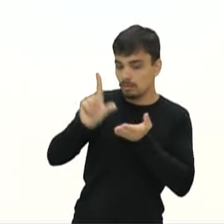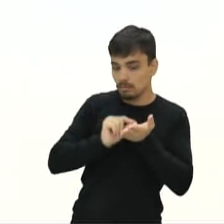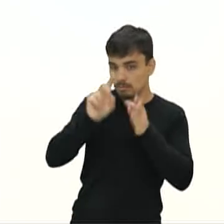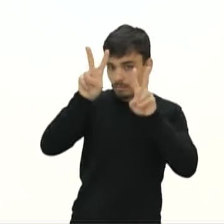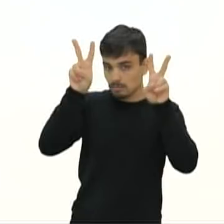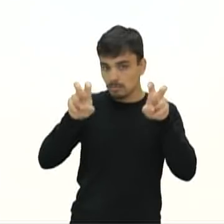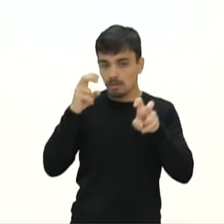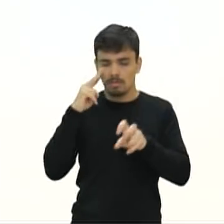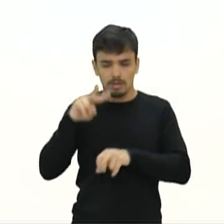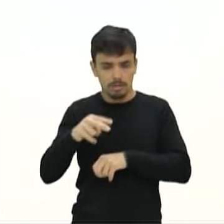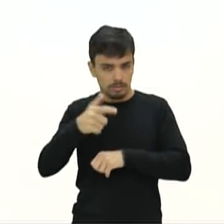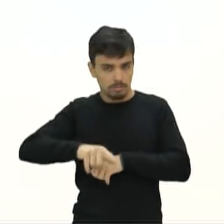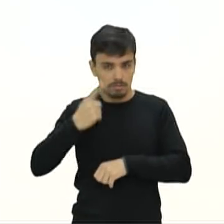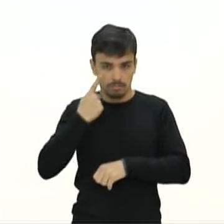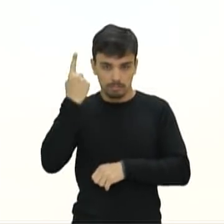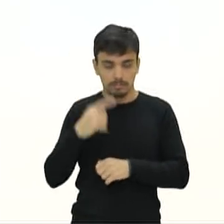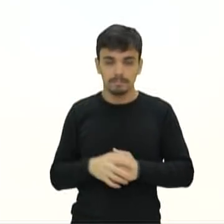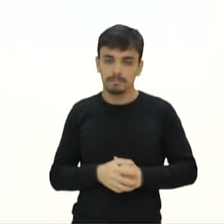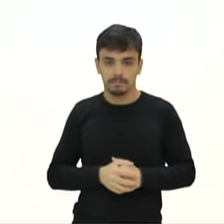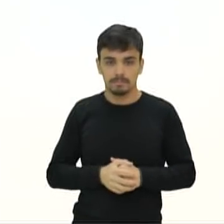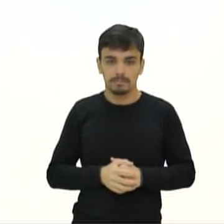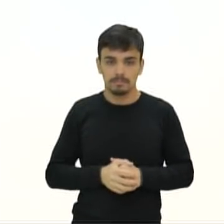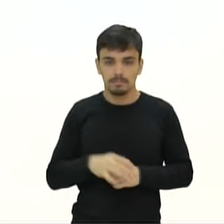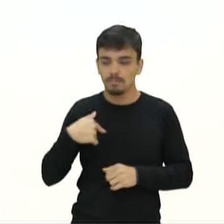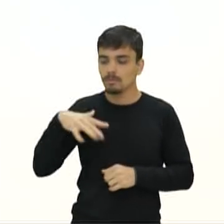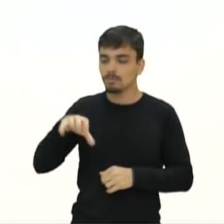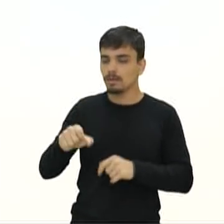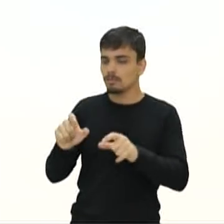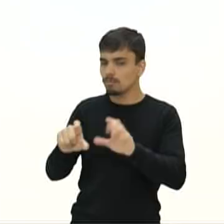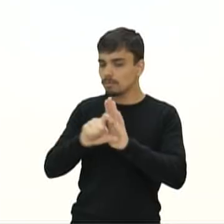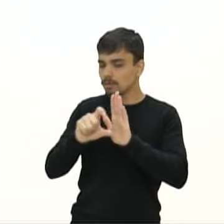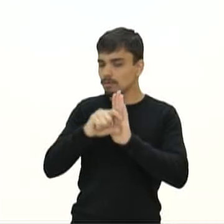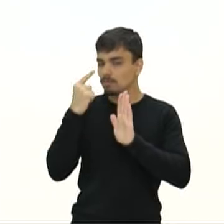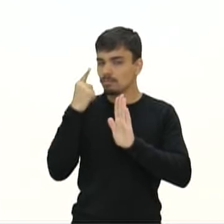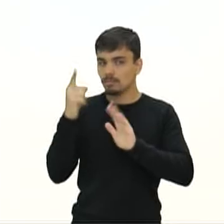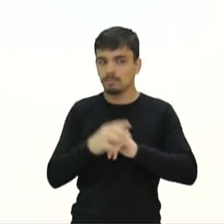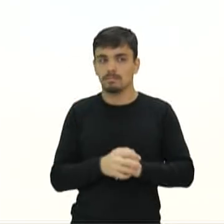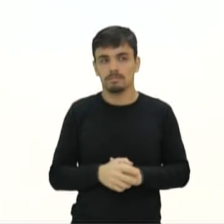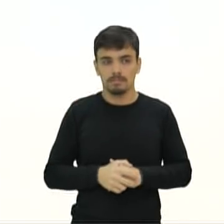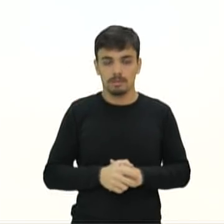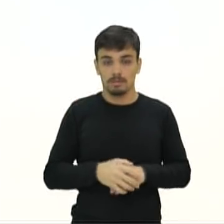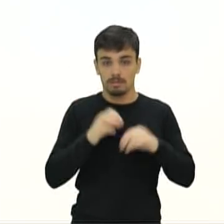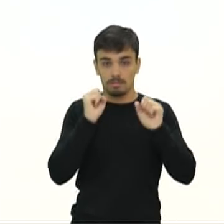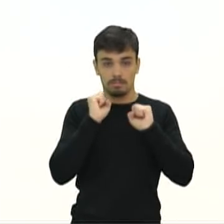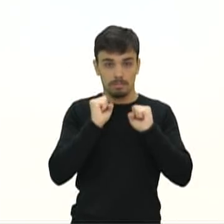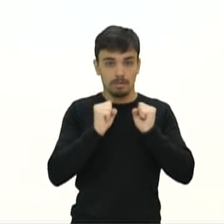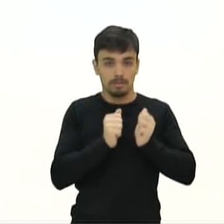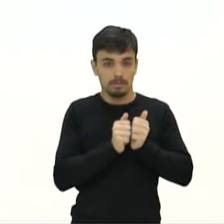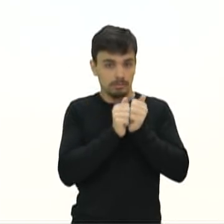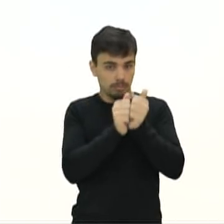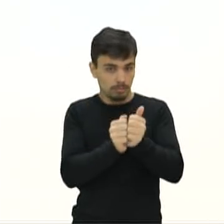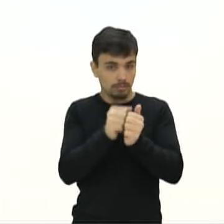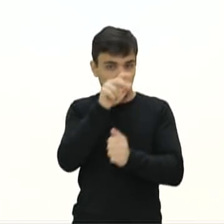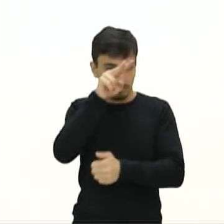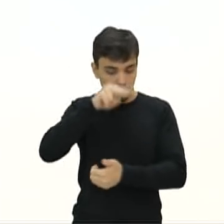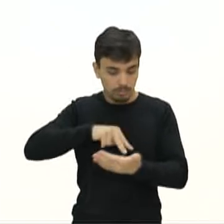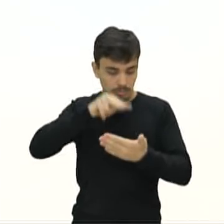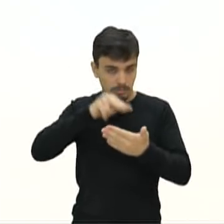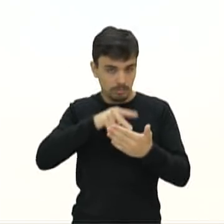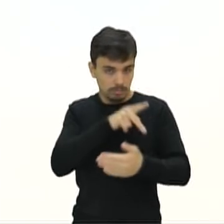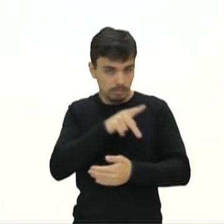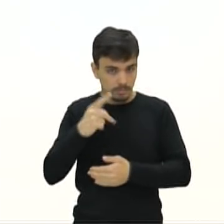vamos olhar de perto. Então, vamos lá. Peguei só um pedacinho. Her dance got her famous. Why didn't